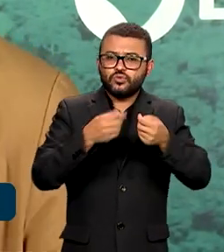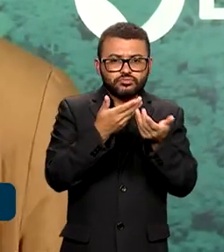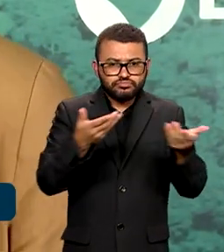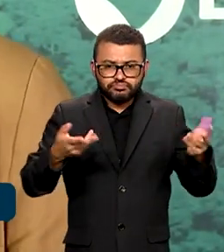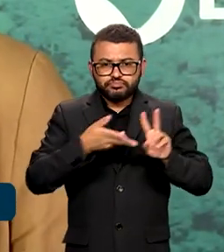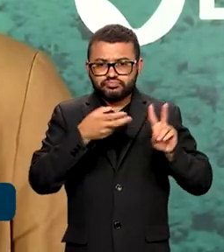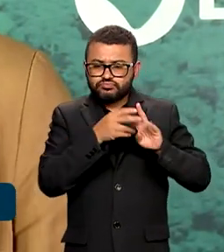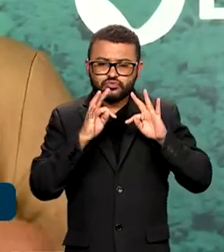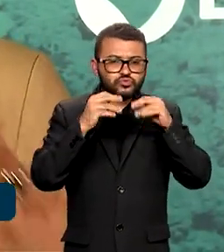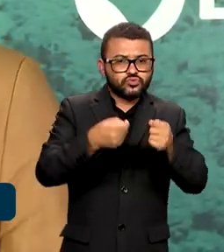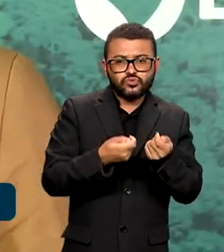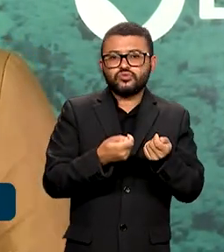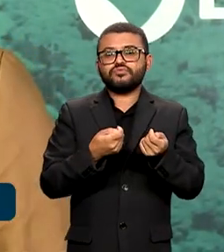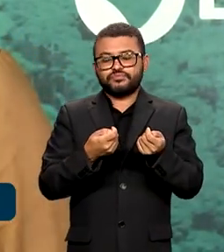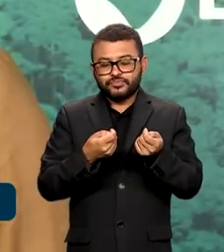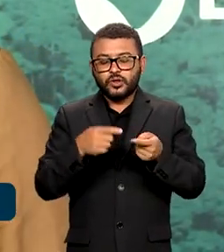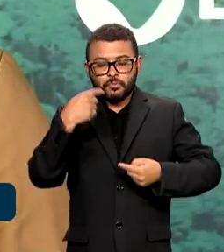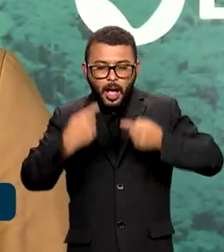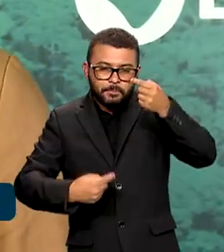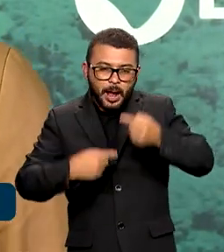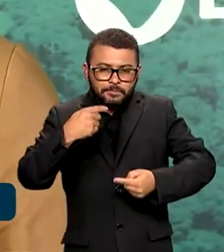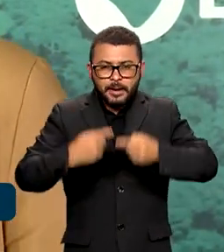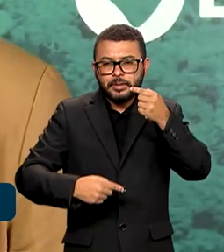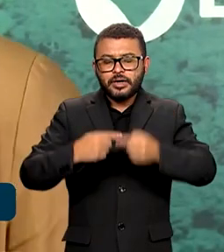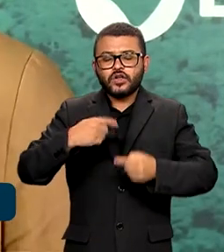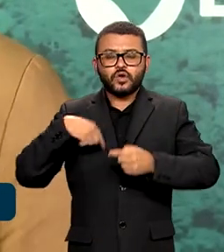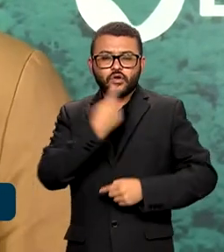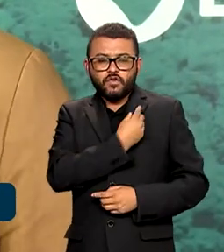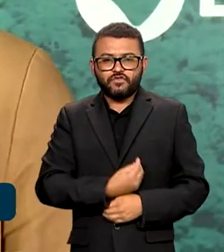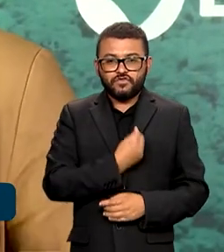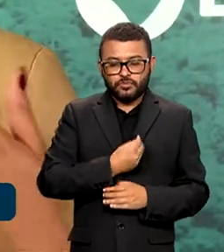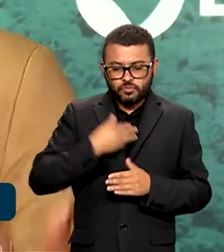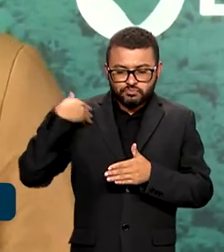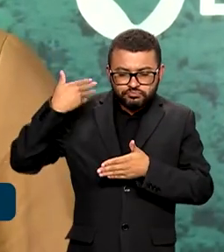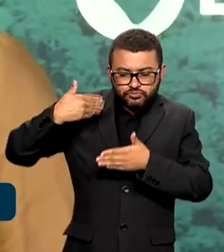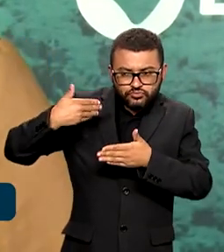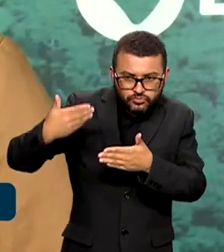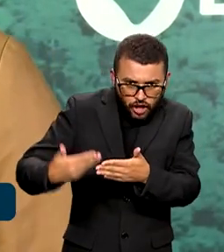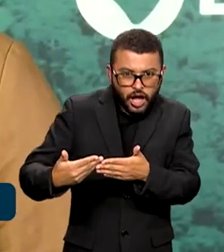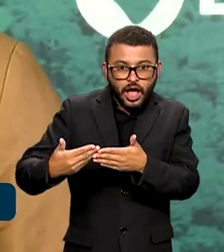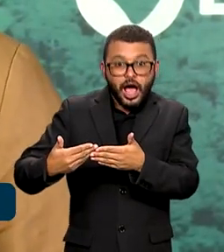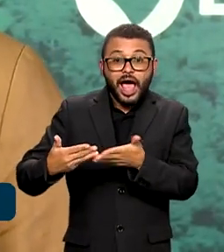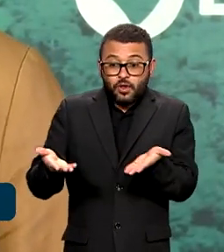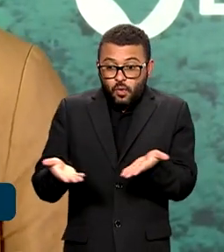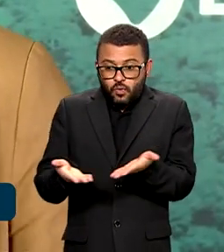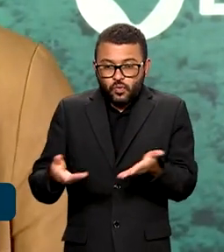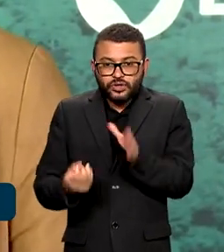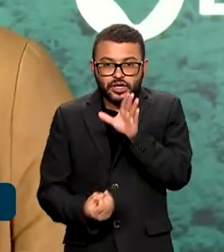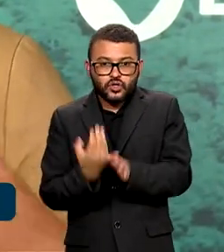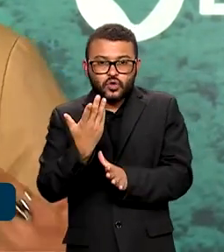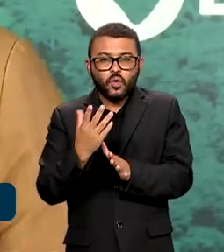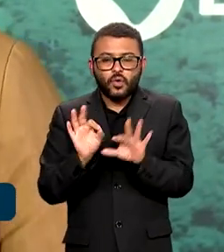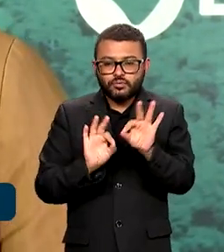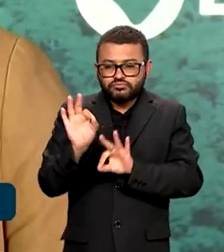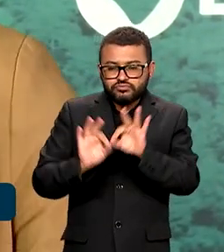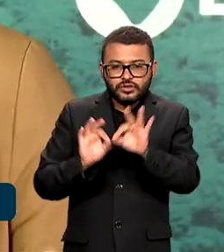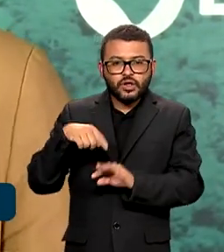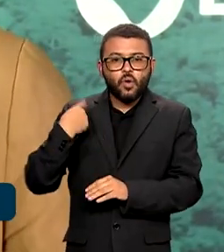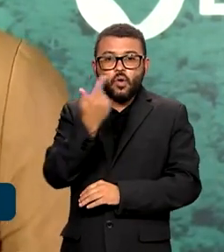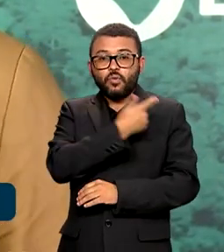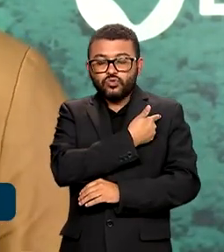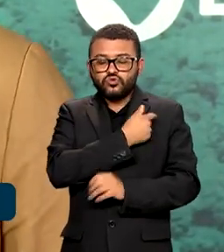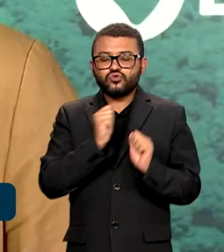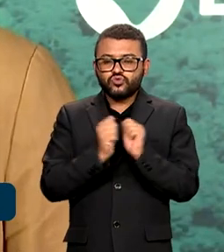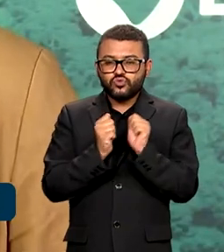no Diálogos, nesse momento histórico para mim, onde a gente está aí construindo coletivamente com tantos outros ministros, com